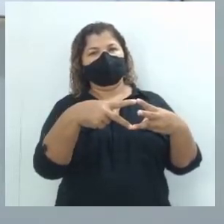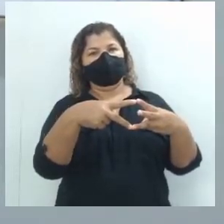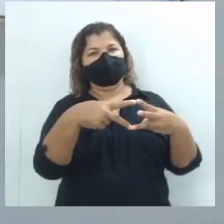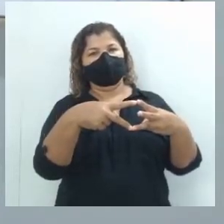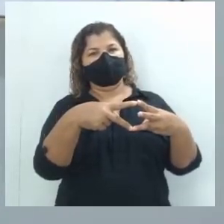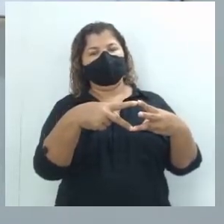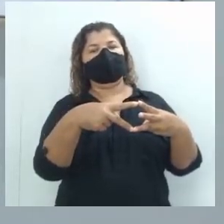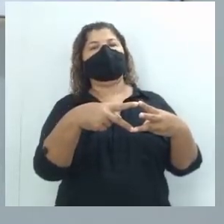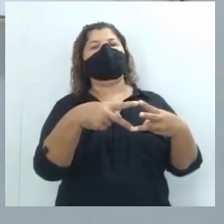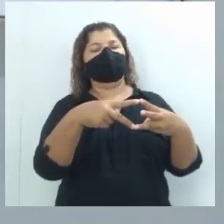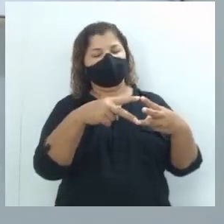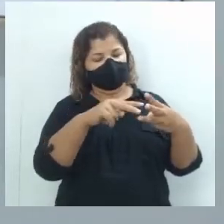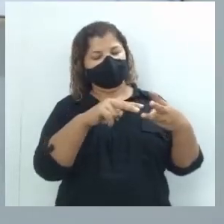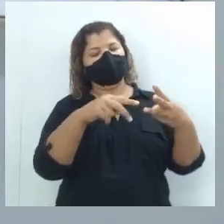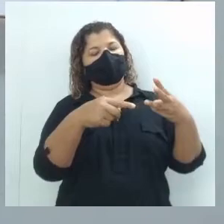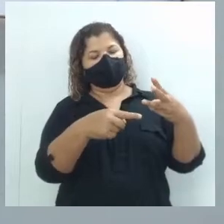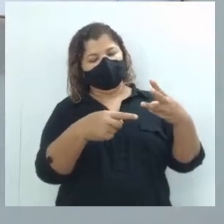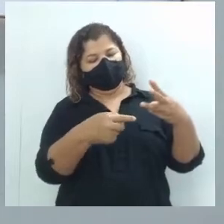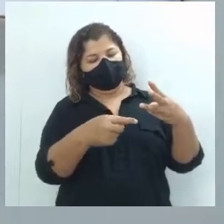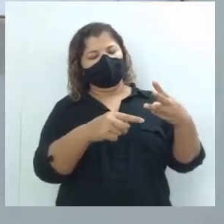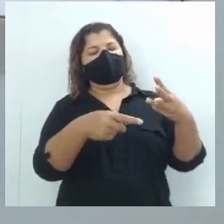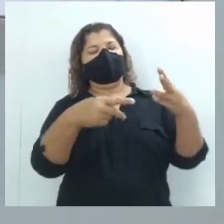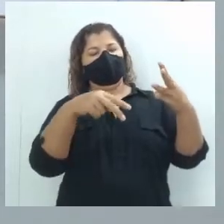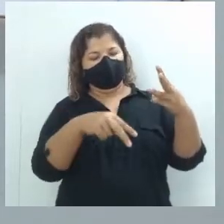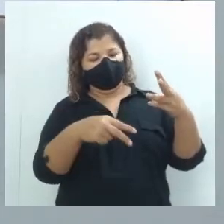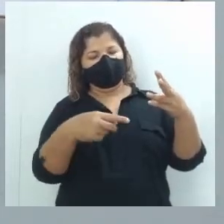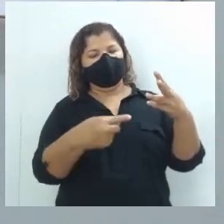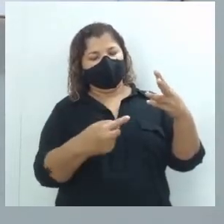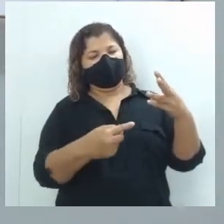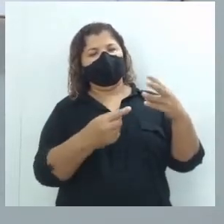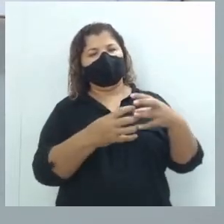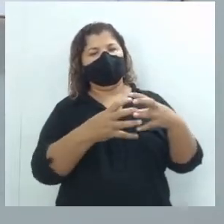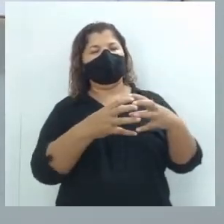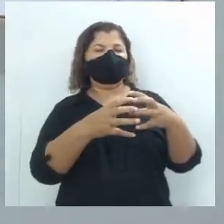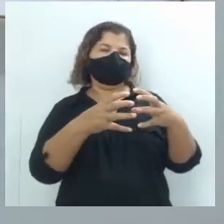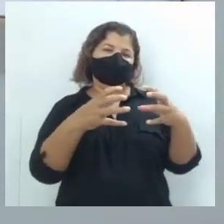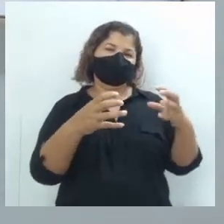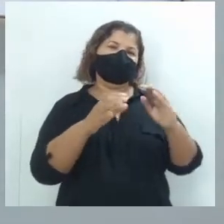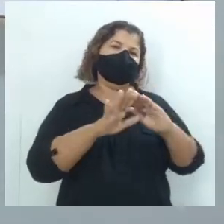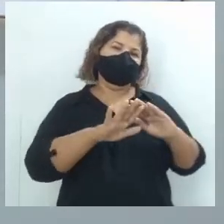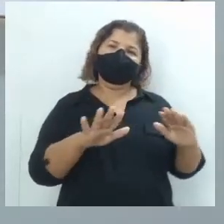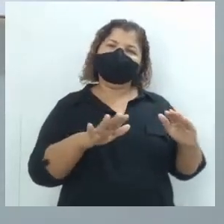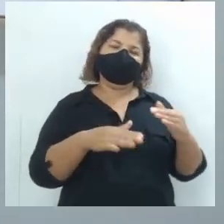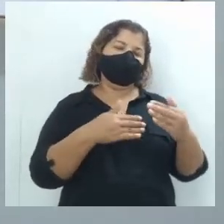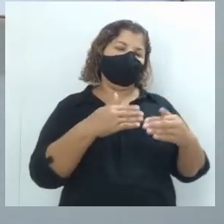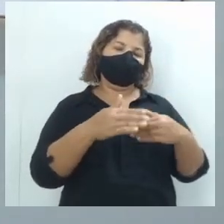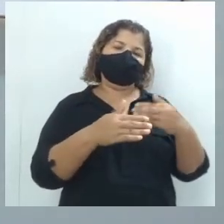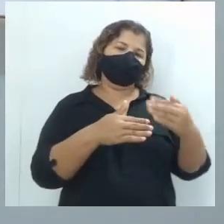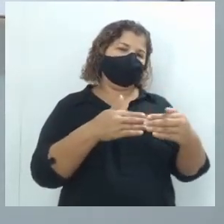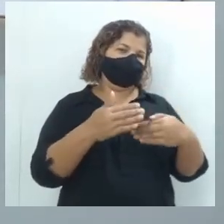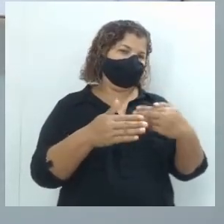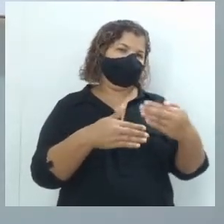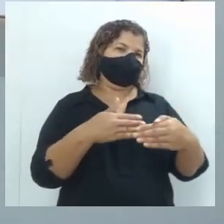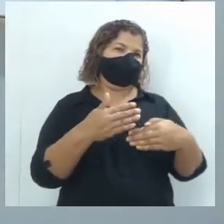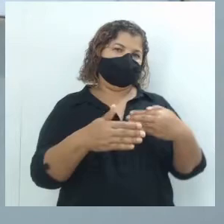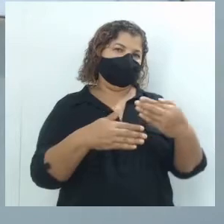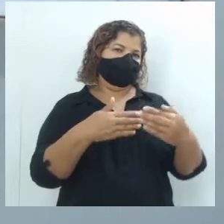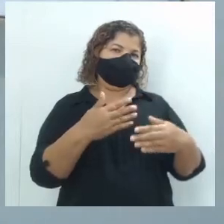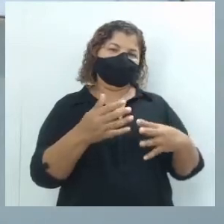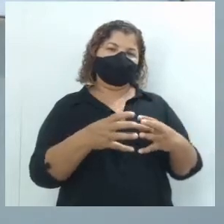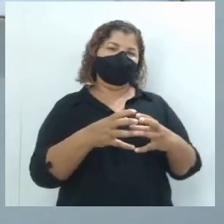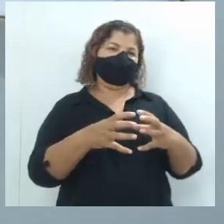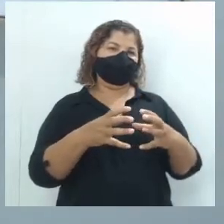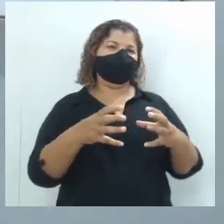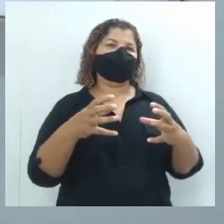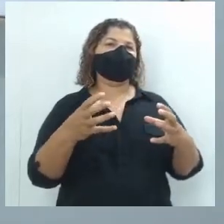se repetindo? Vai. O positivo forma o negativo que forma um positivo. O positivo forma o negativo e forma um positivo. E